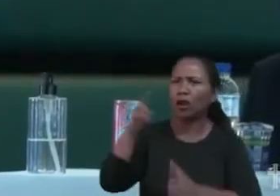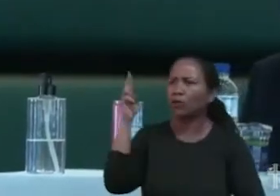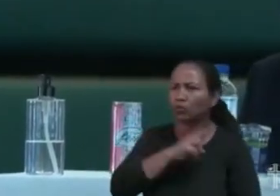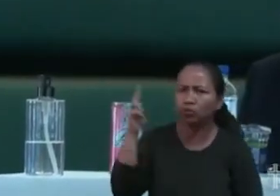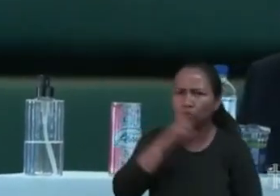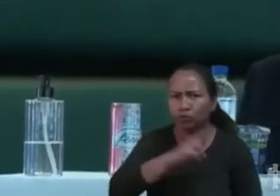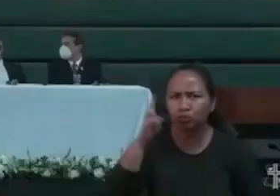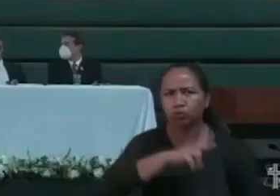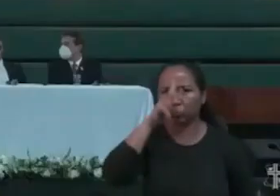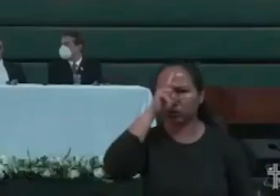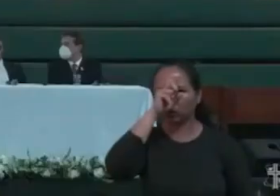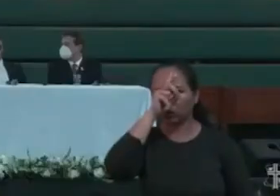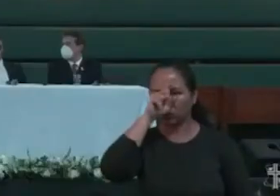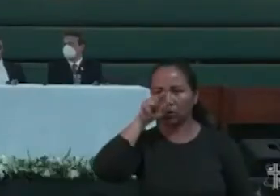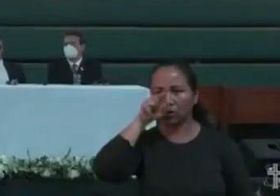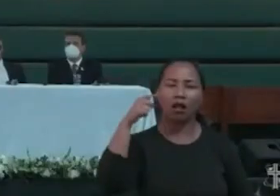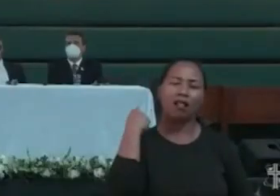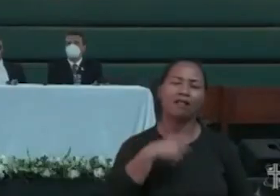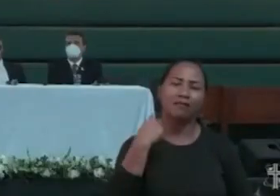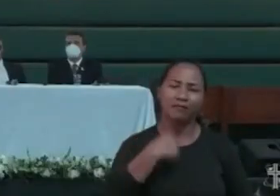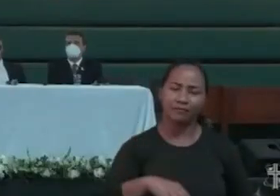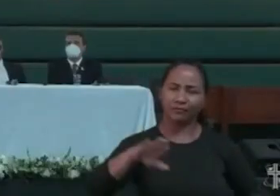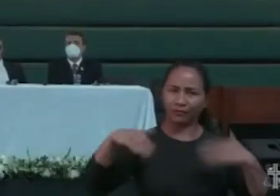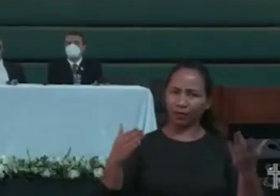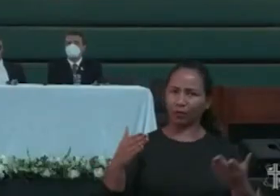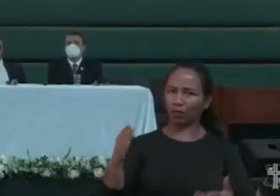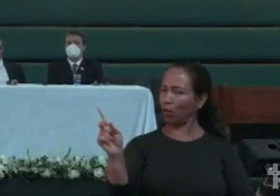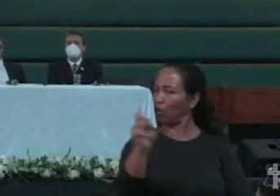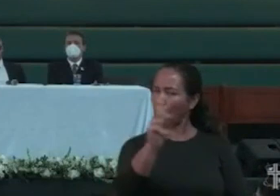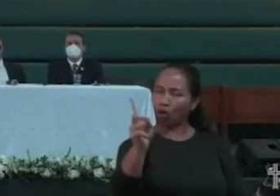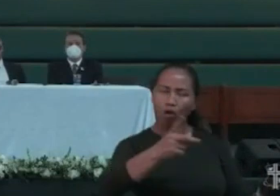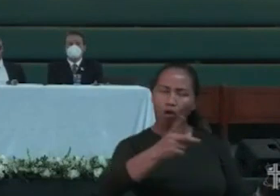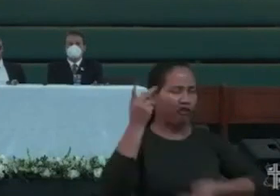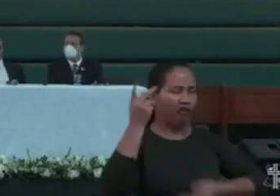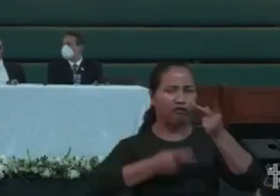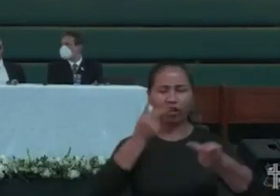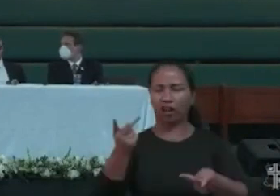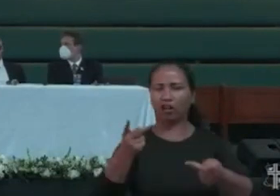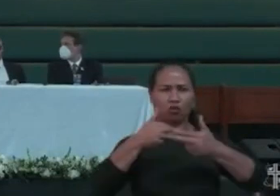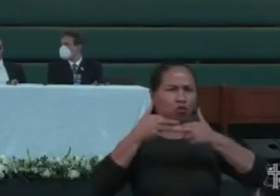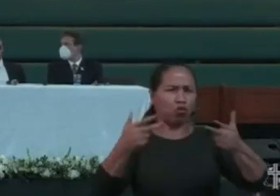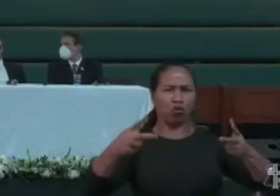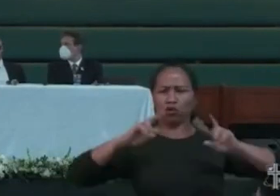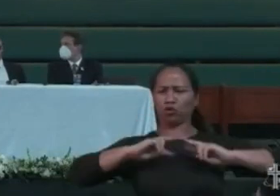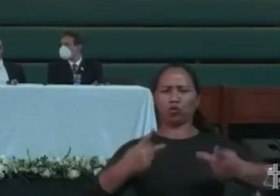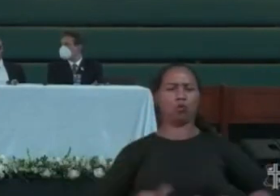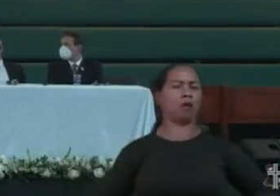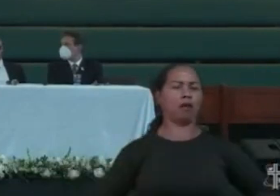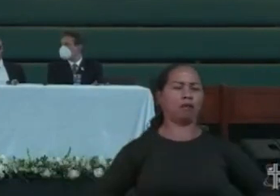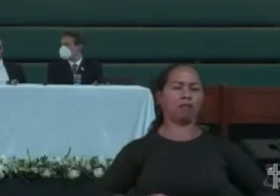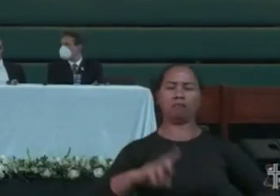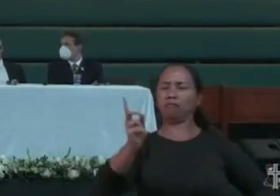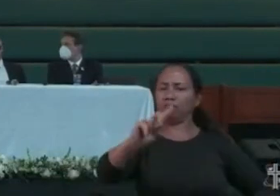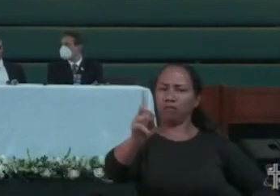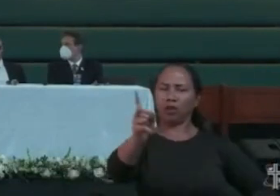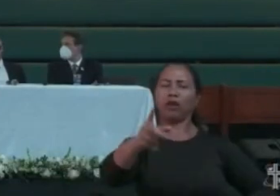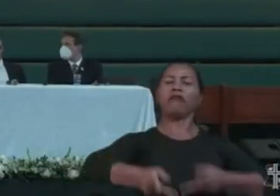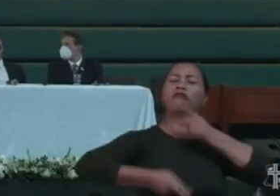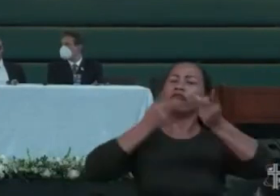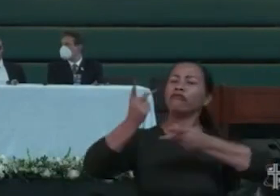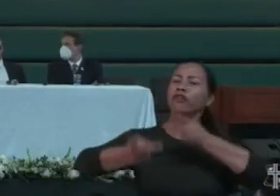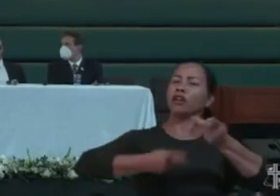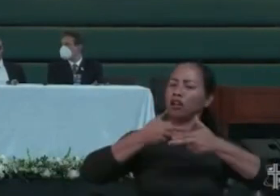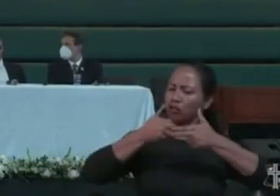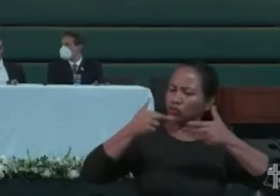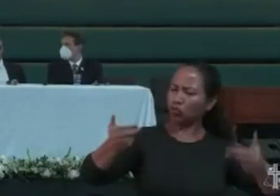nós não estamos falando de algo humano. Nós estamos falando de